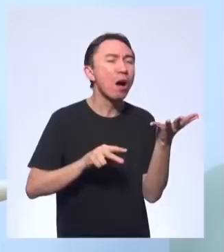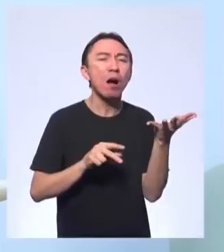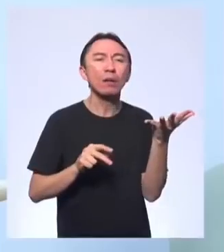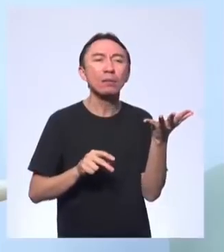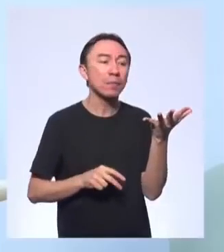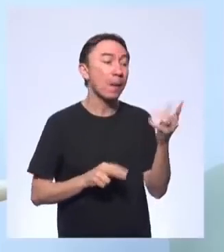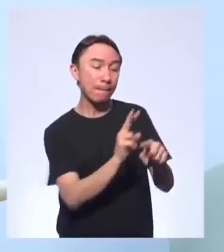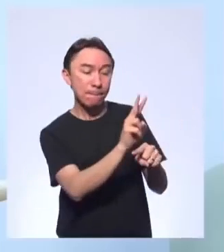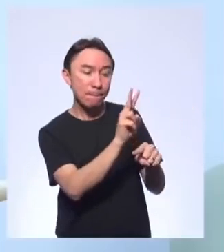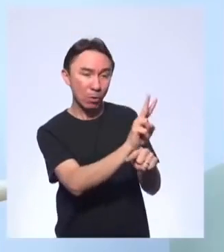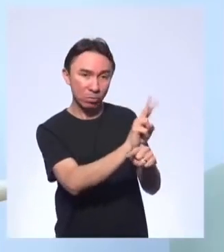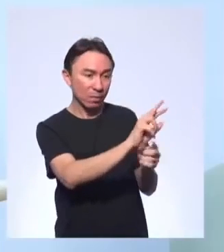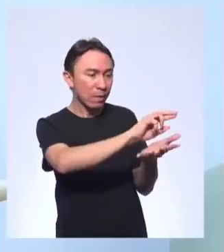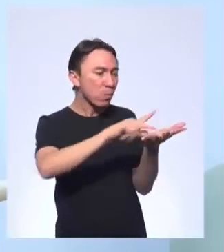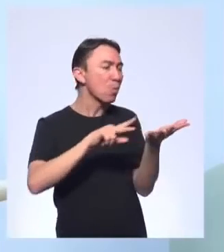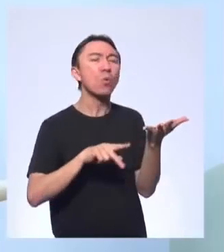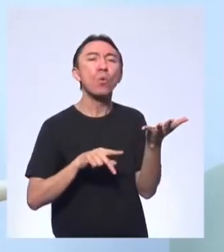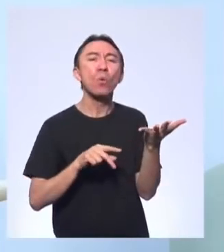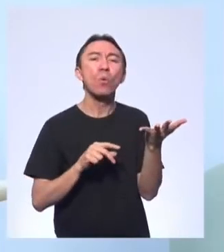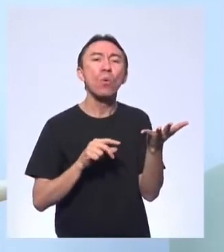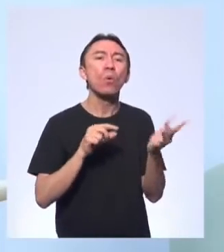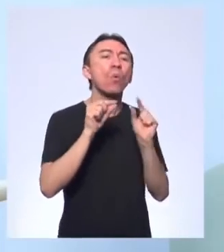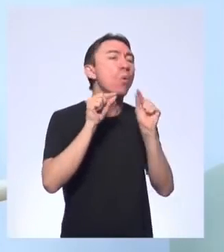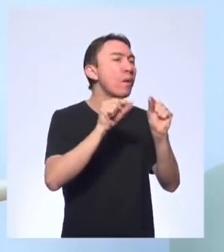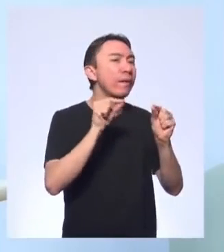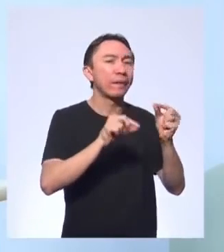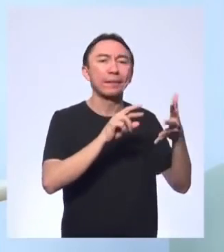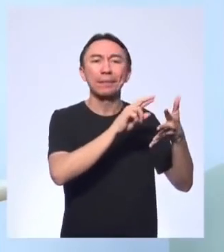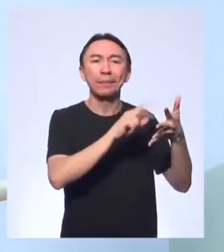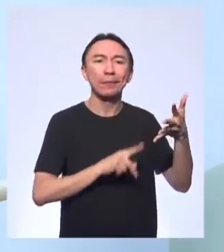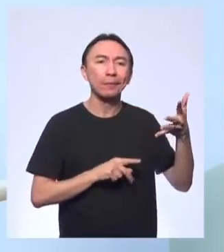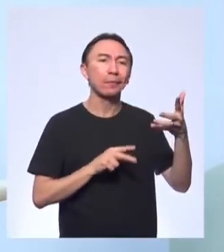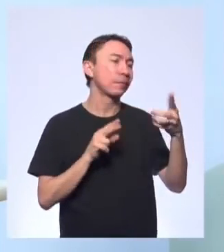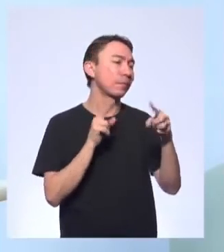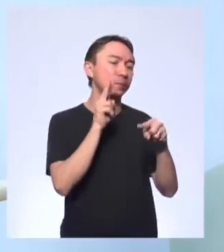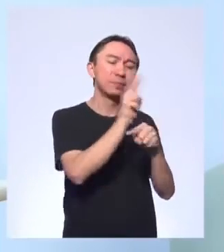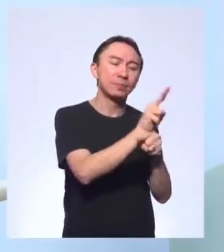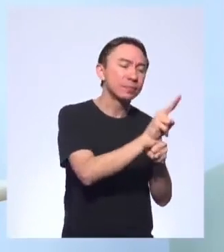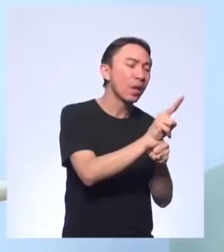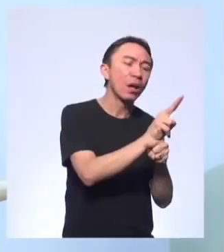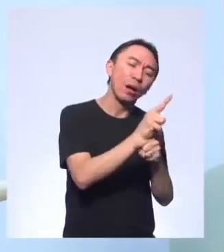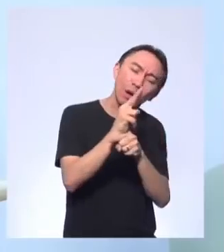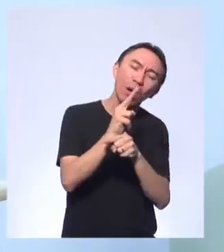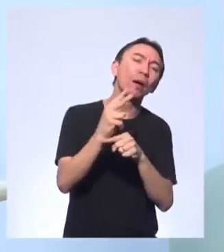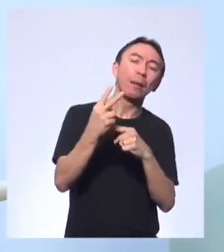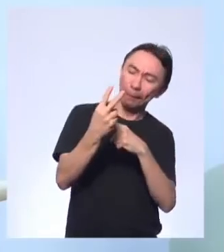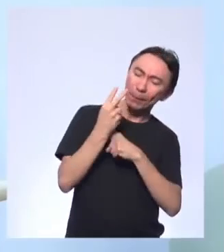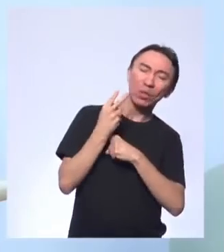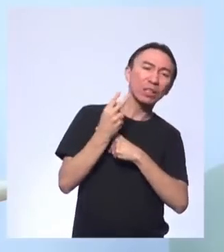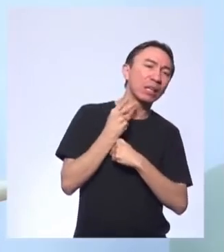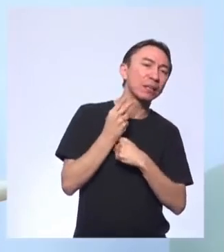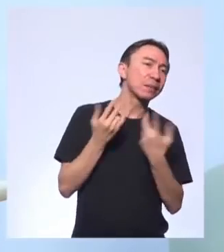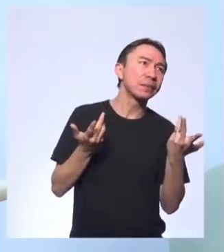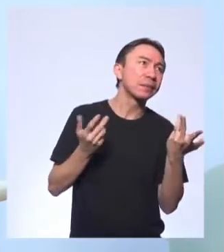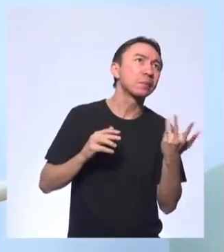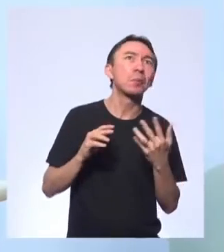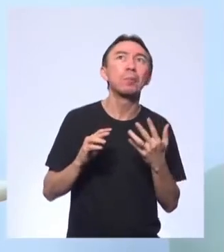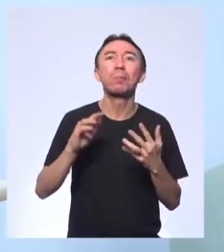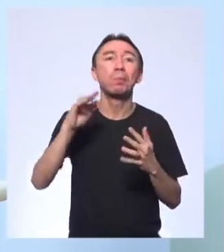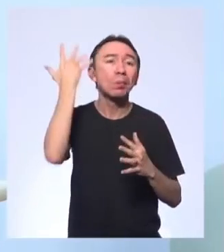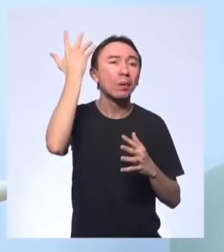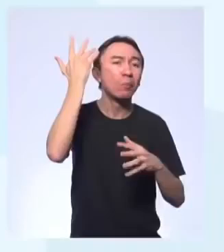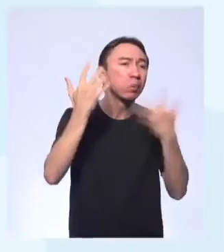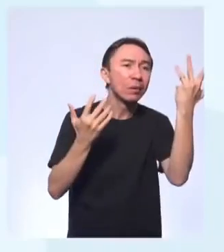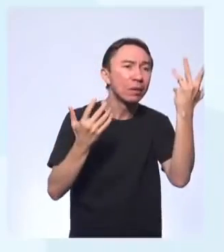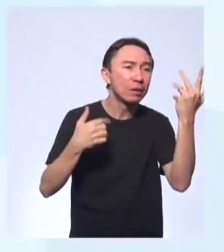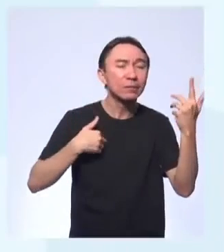de proteção são aqueles fatores que vão proteger a gente de situações que possam